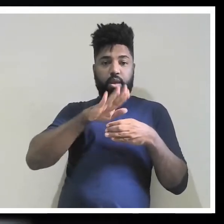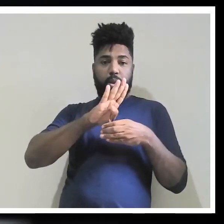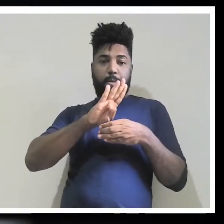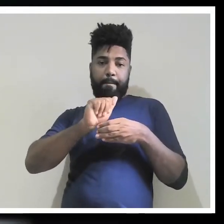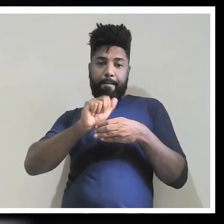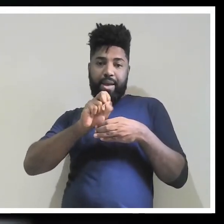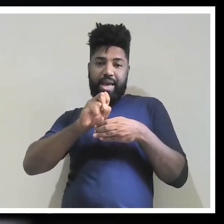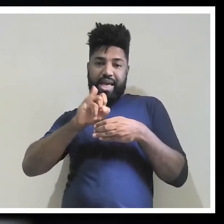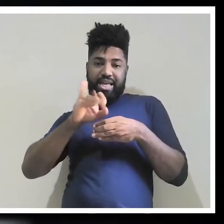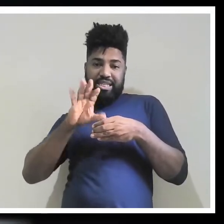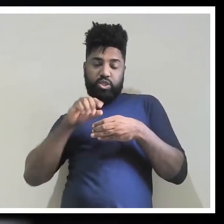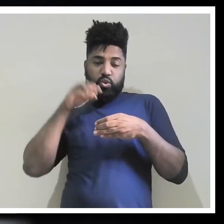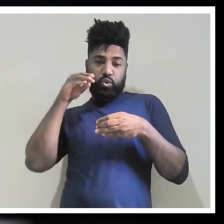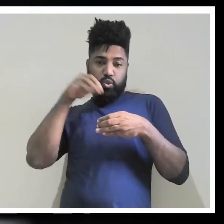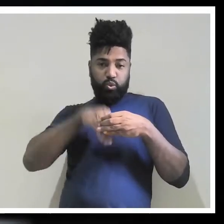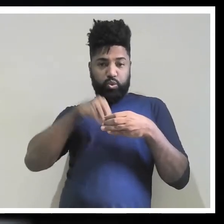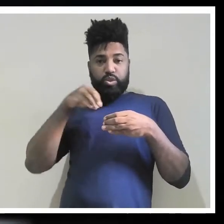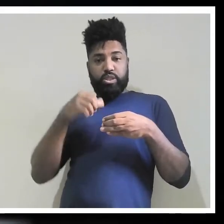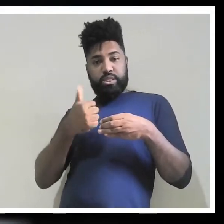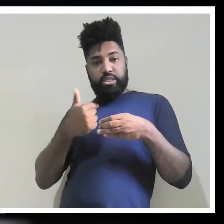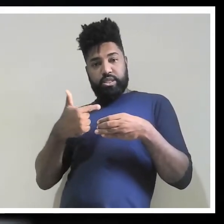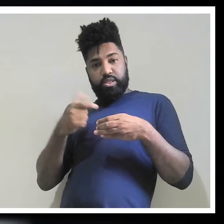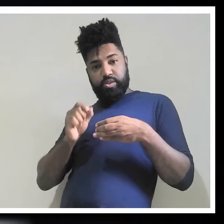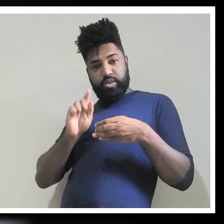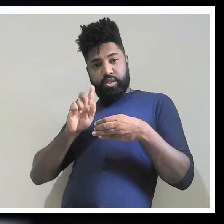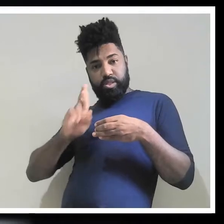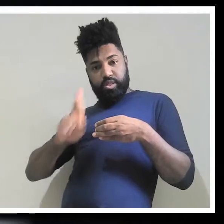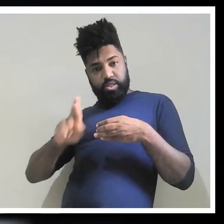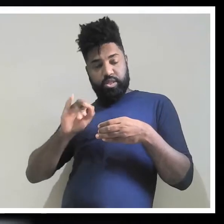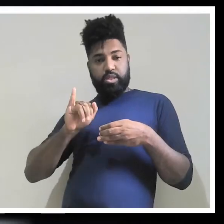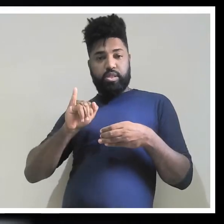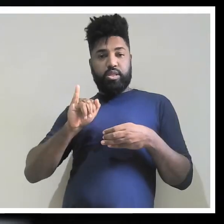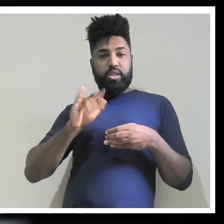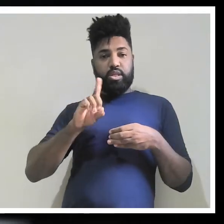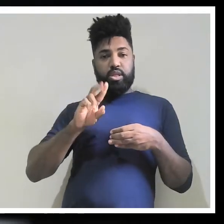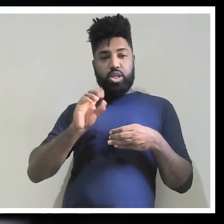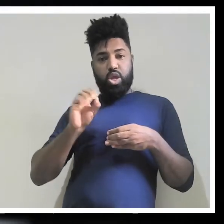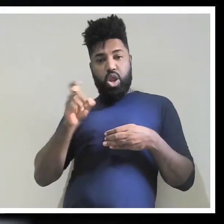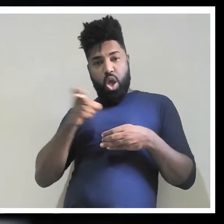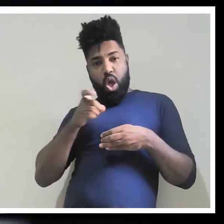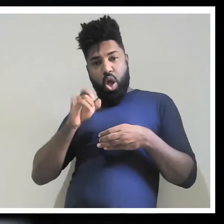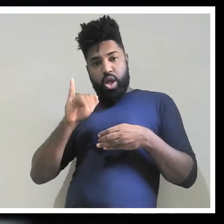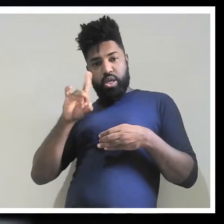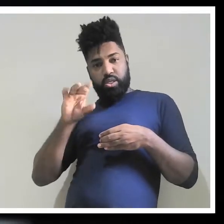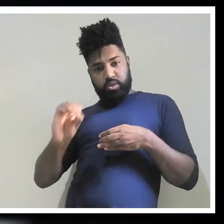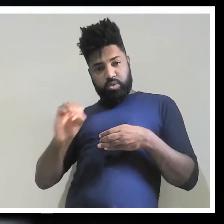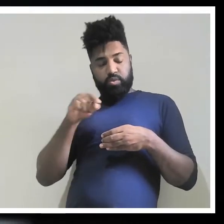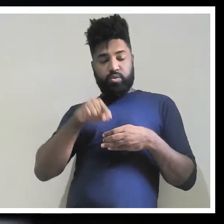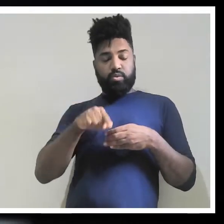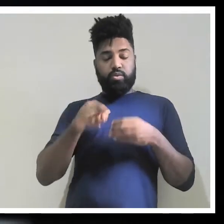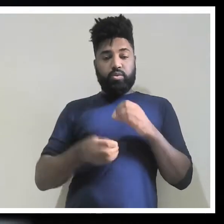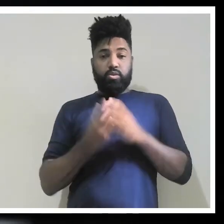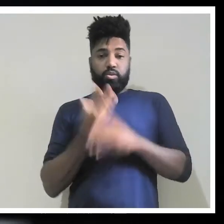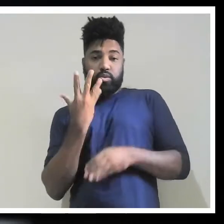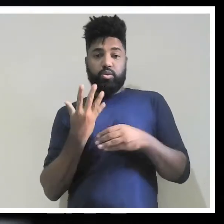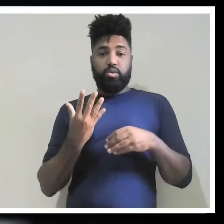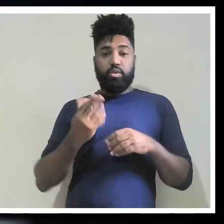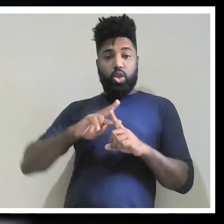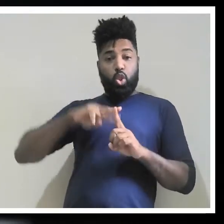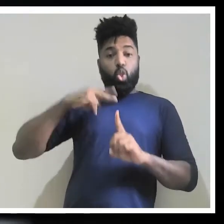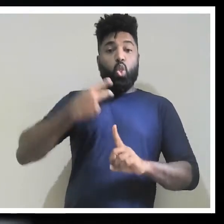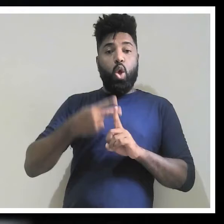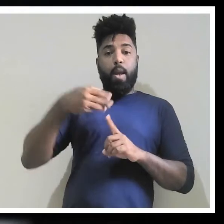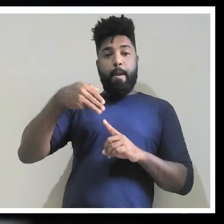usar 120 gramas de hidróxido de sódio. Essa reação gera o dobro de mols de amônia em relação